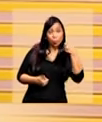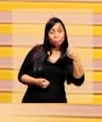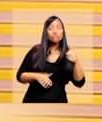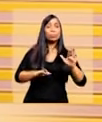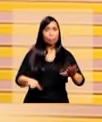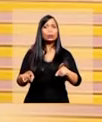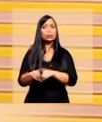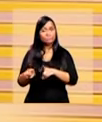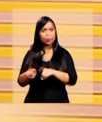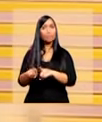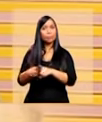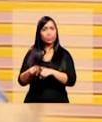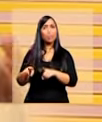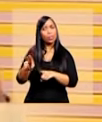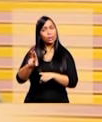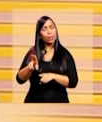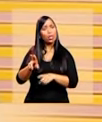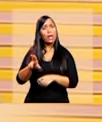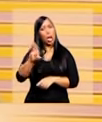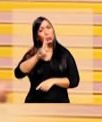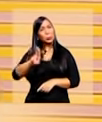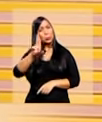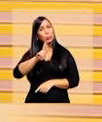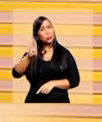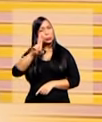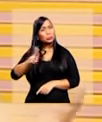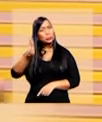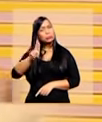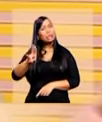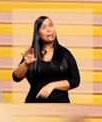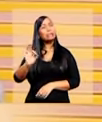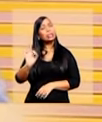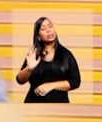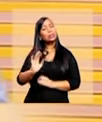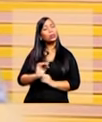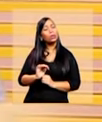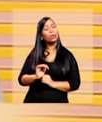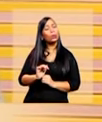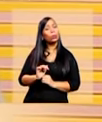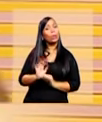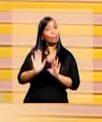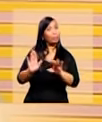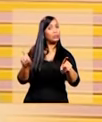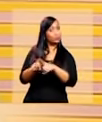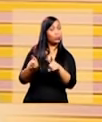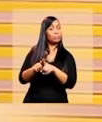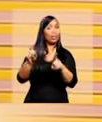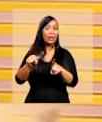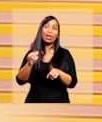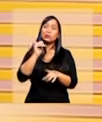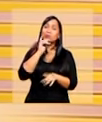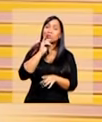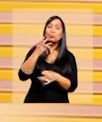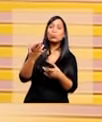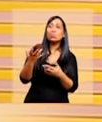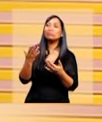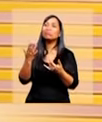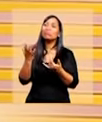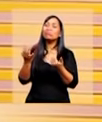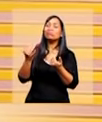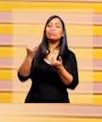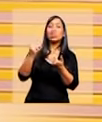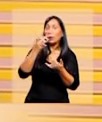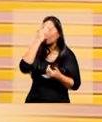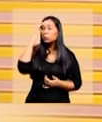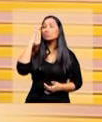coisas positivas, mas também ela pode ser mal usada, ou não mal usada, não caindo nisso do bem ou do mal, mas também ela é relativa com